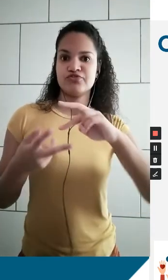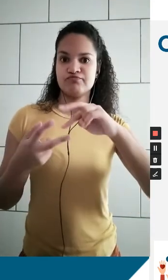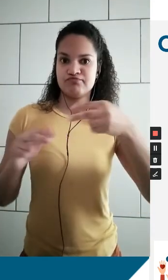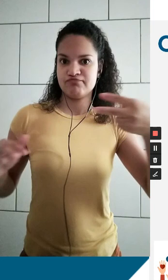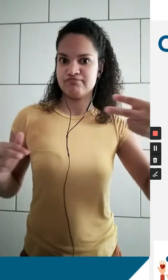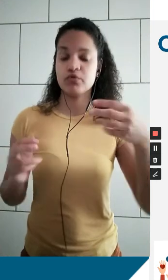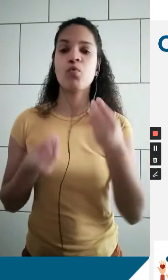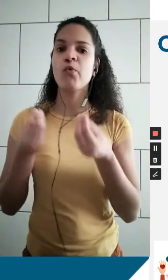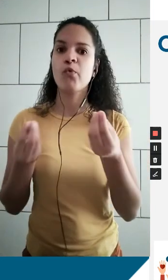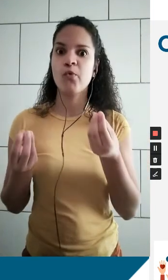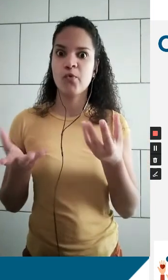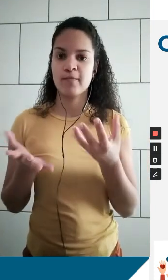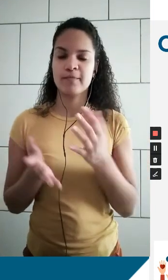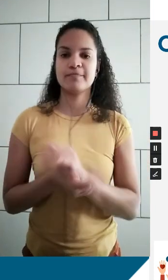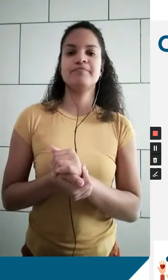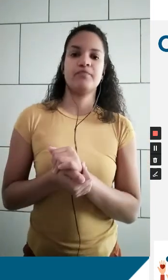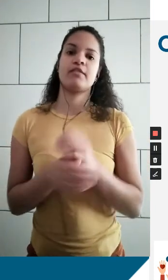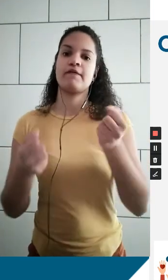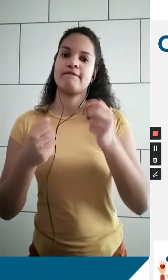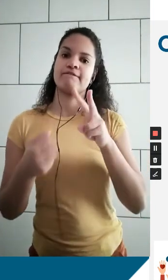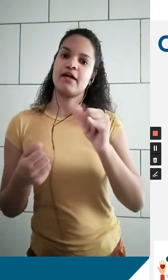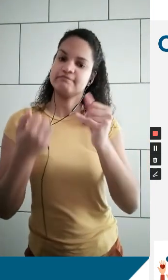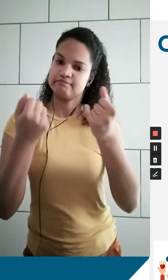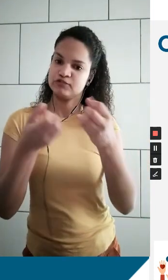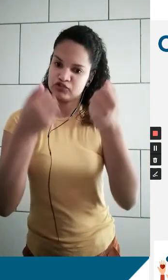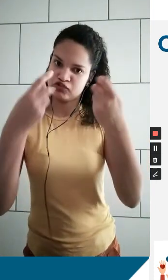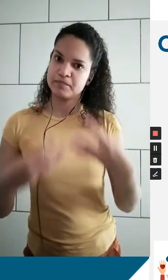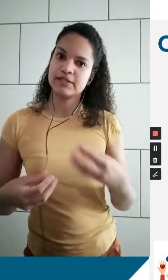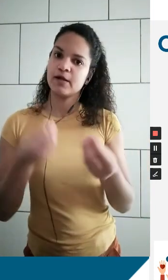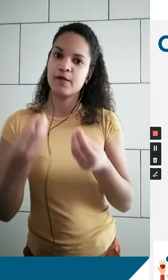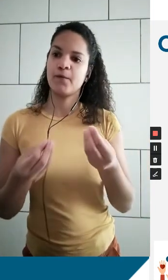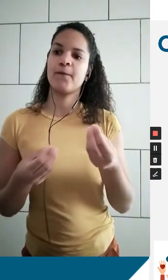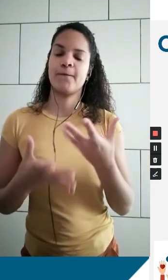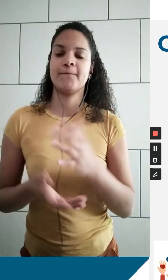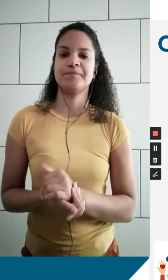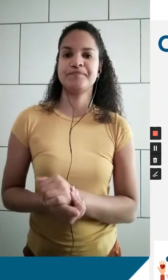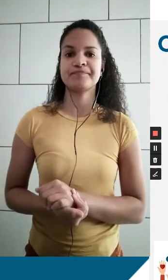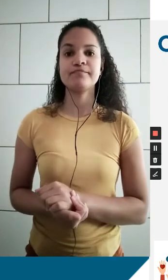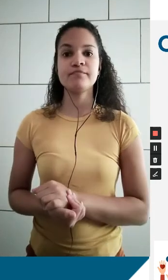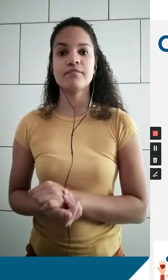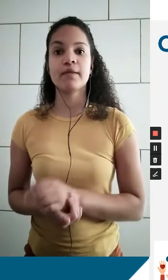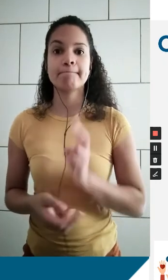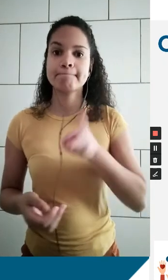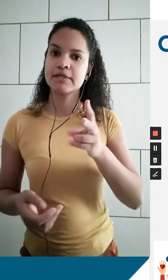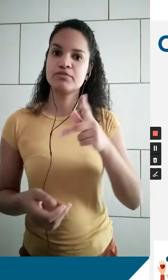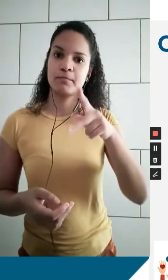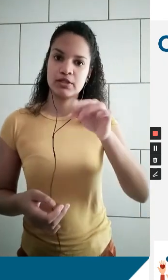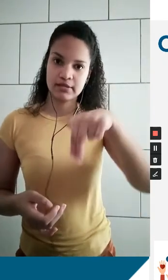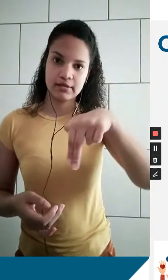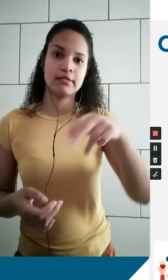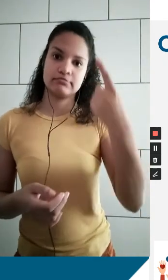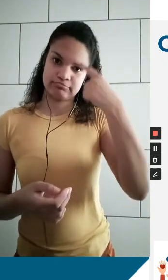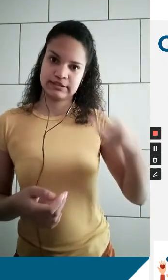DNA gera RNA para gerar proteínas, as mesmas proteínas que nós discutimos há 2 semanas. Né?